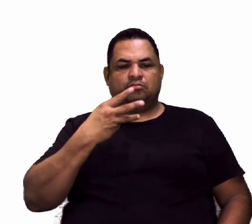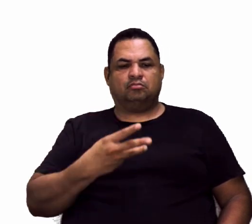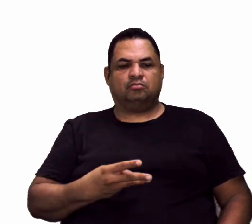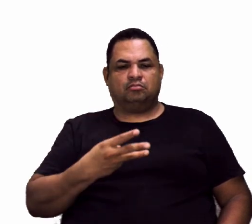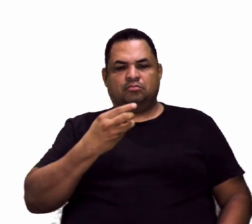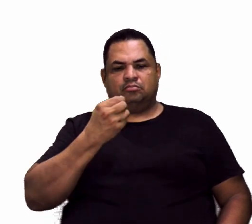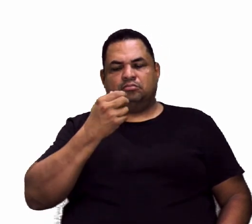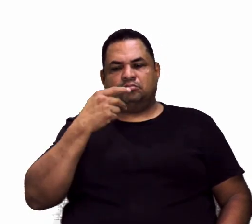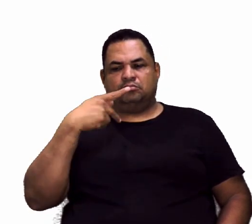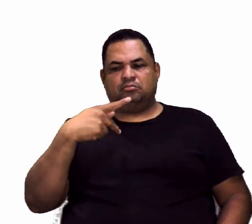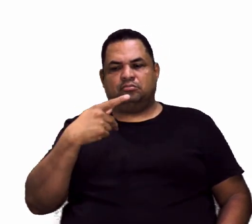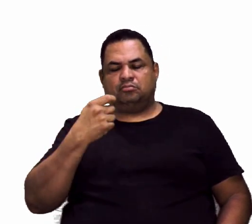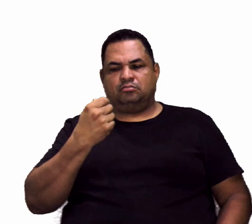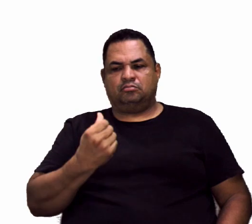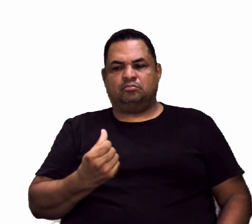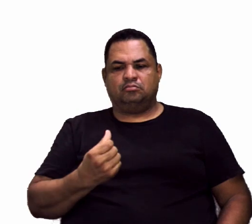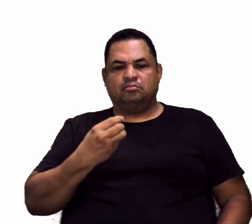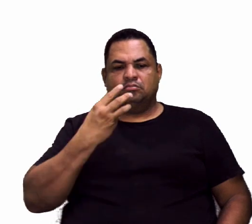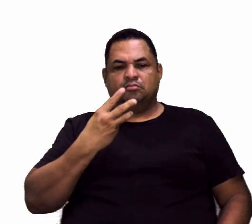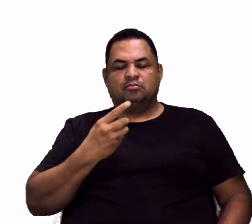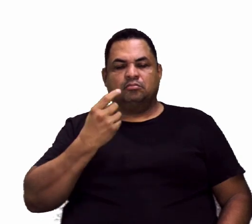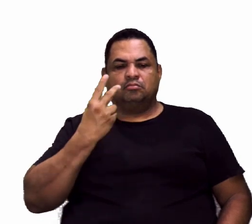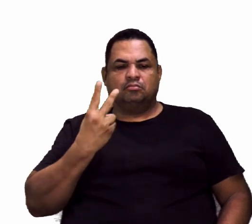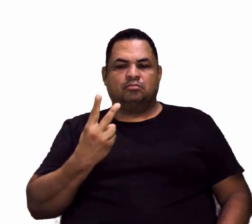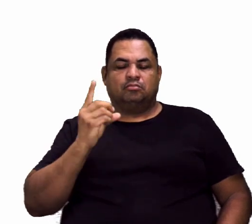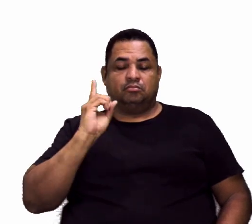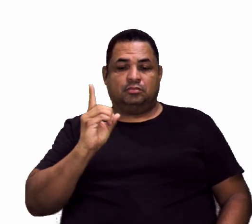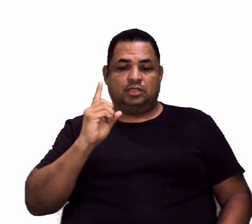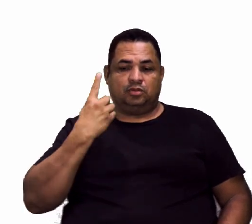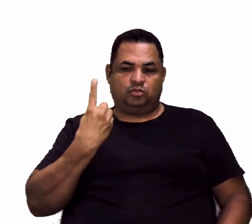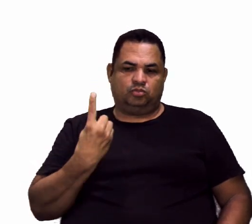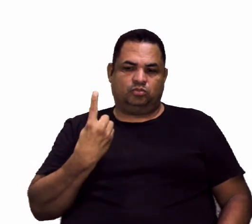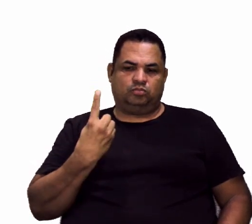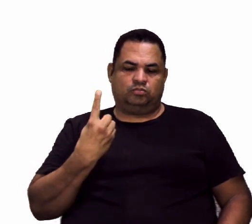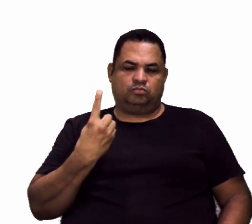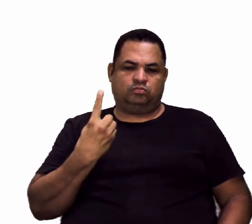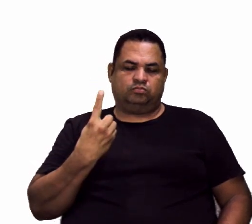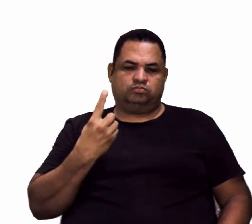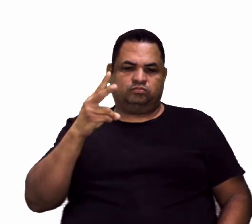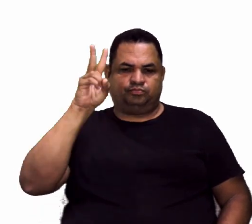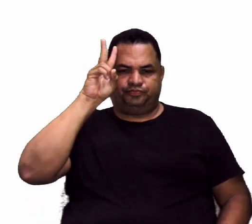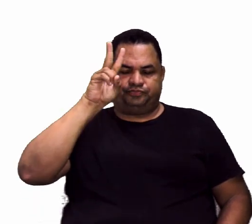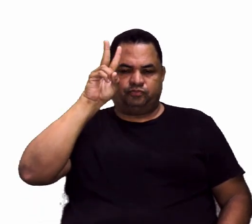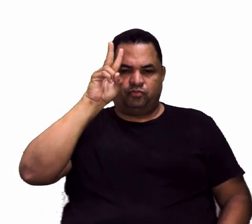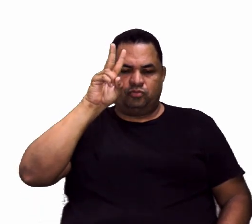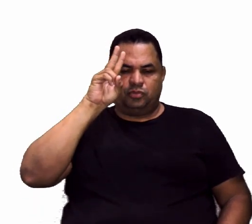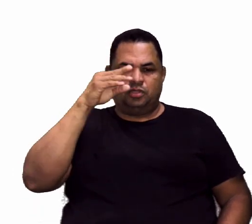3P6 e 3D1. Então, lembrando que